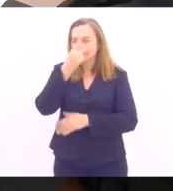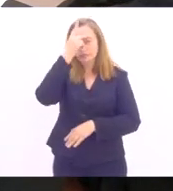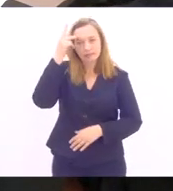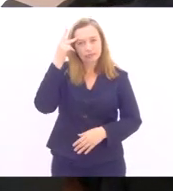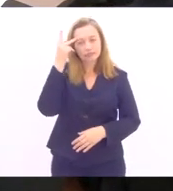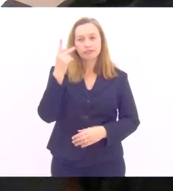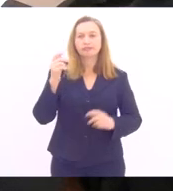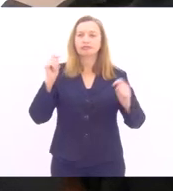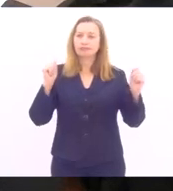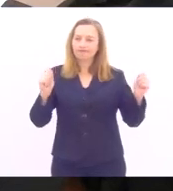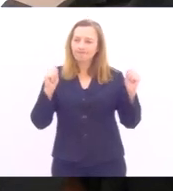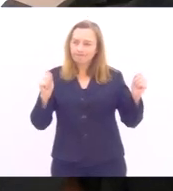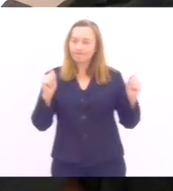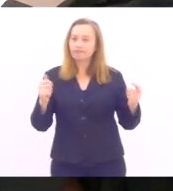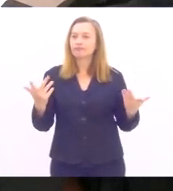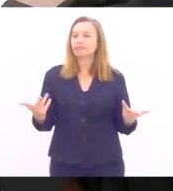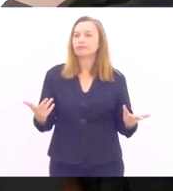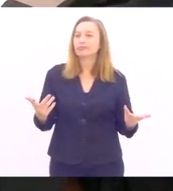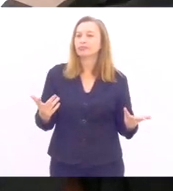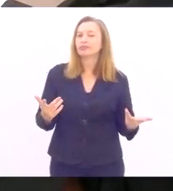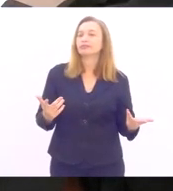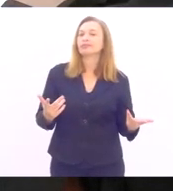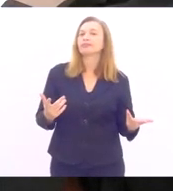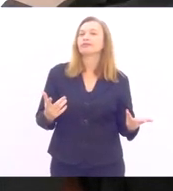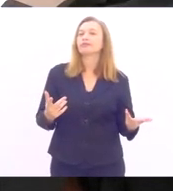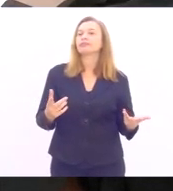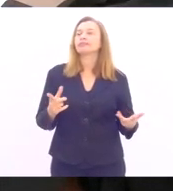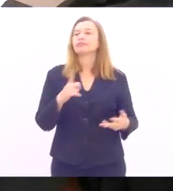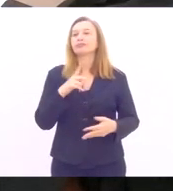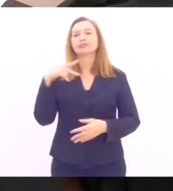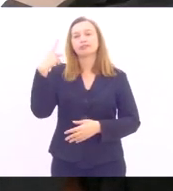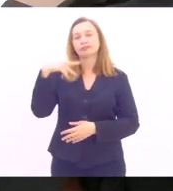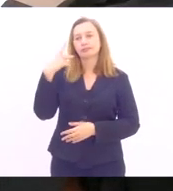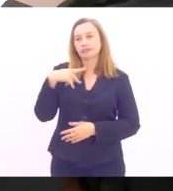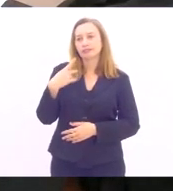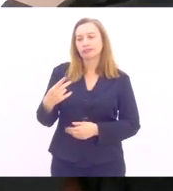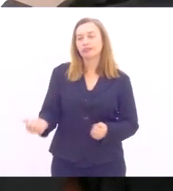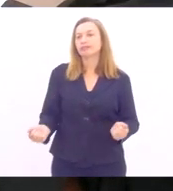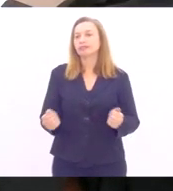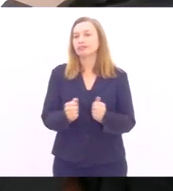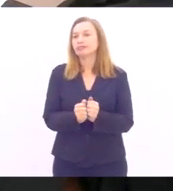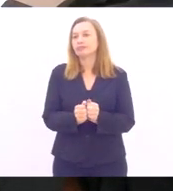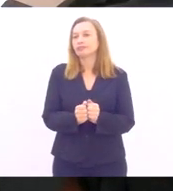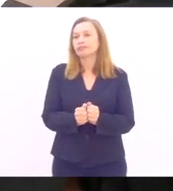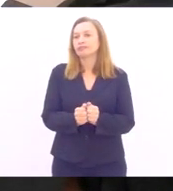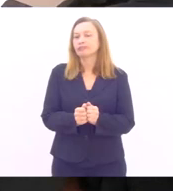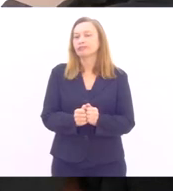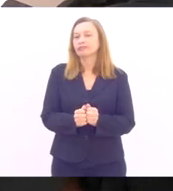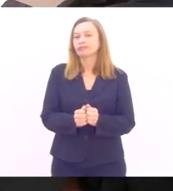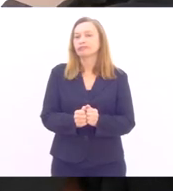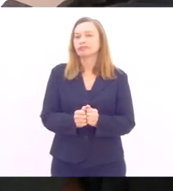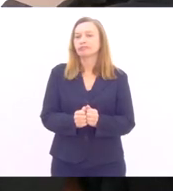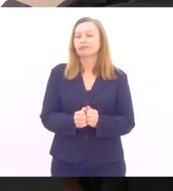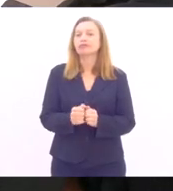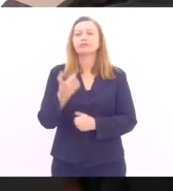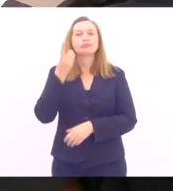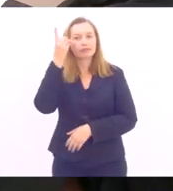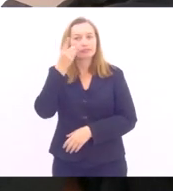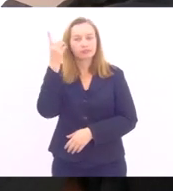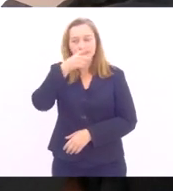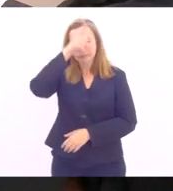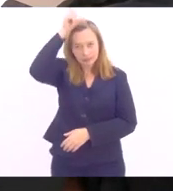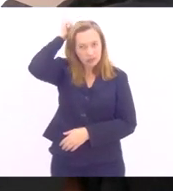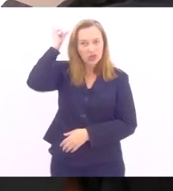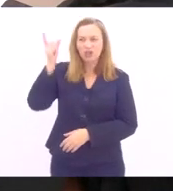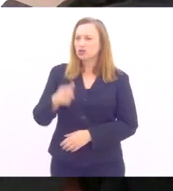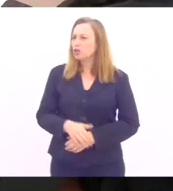das torcidas, dos parlamentares. Nós temos aqui parlamentares que participaram ativamente, além do deputado Luiz Paulo,